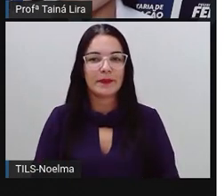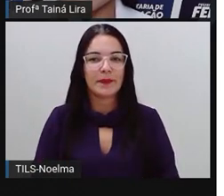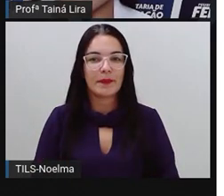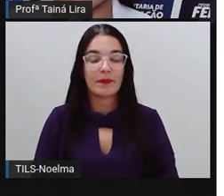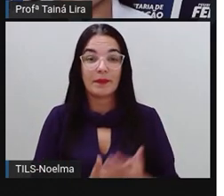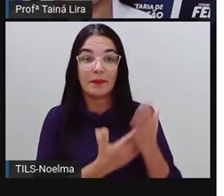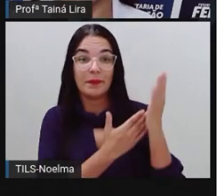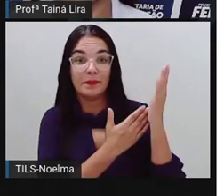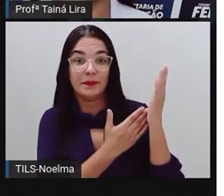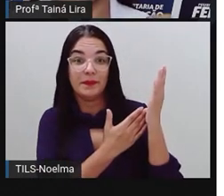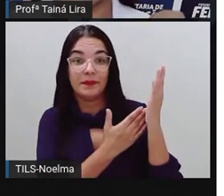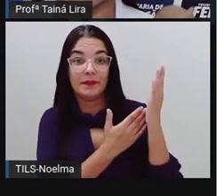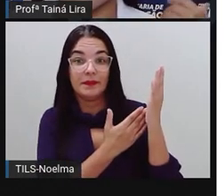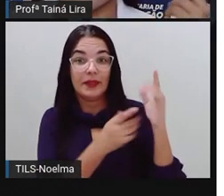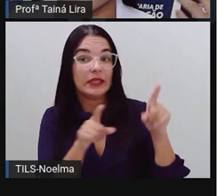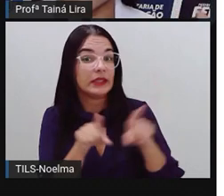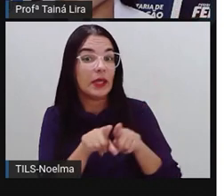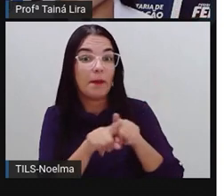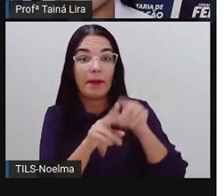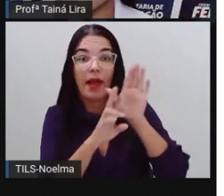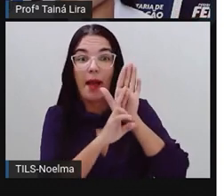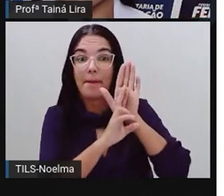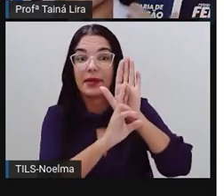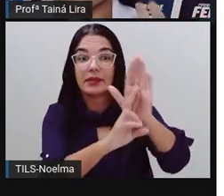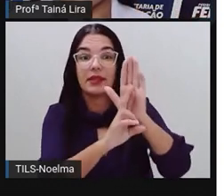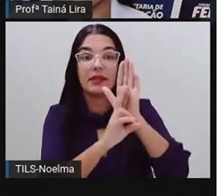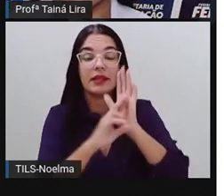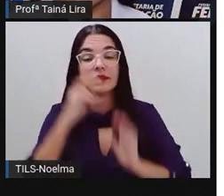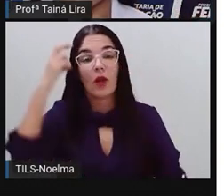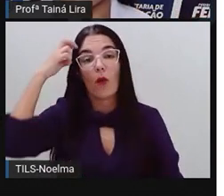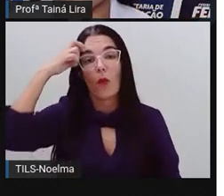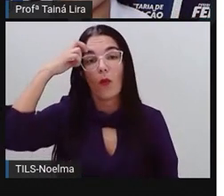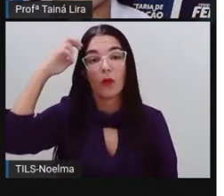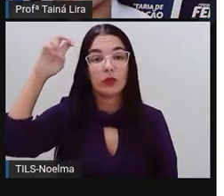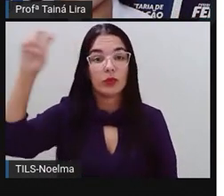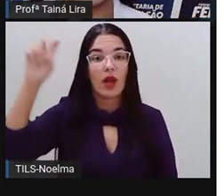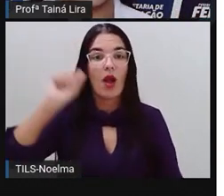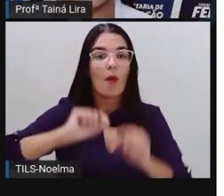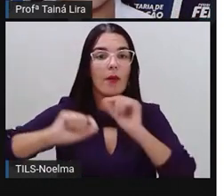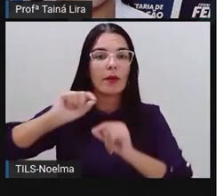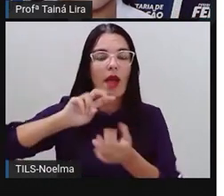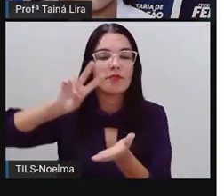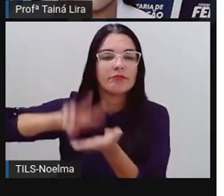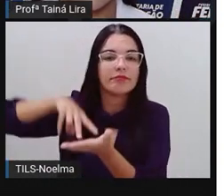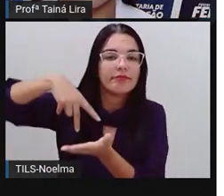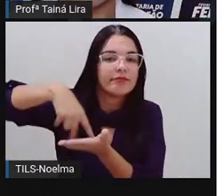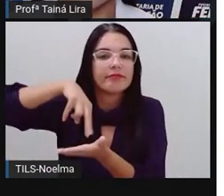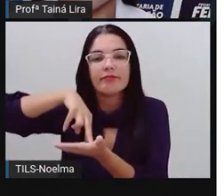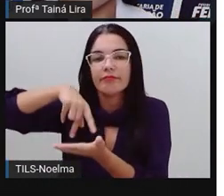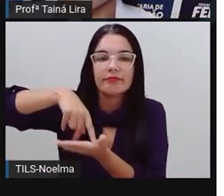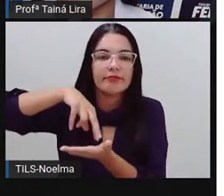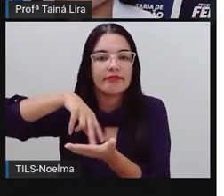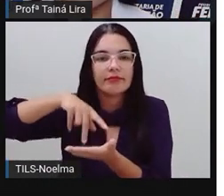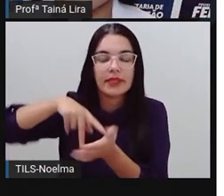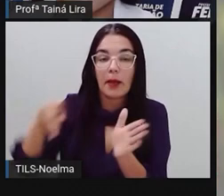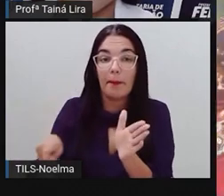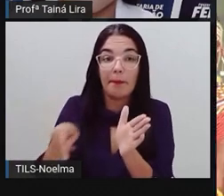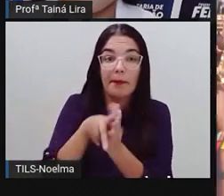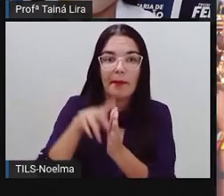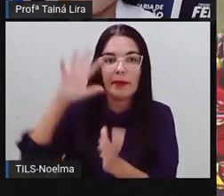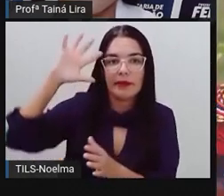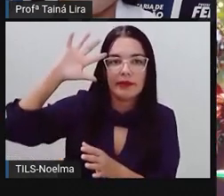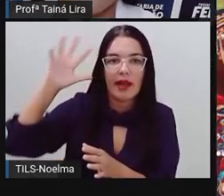e olha lá mas representações culturais uma dança típica né da da África